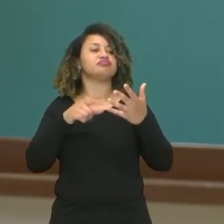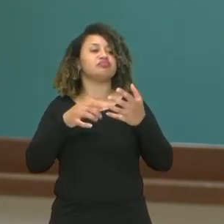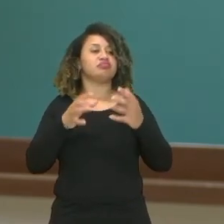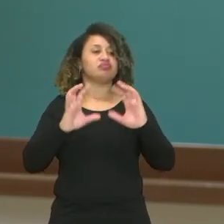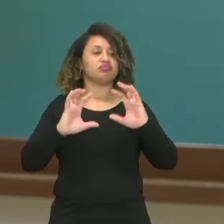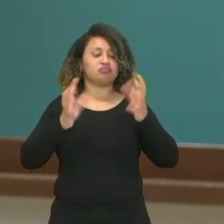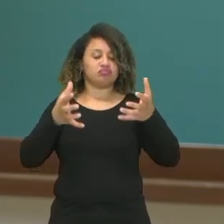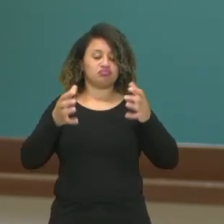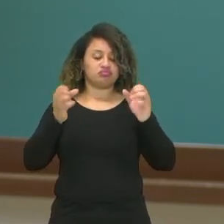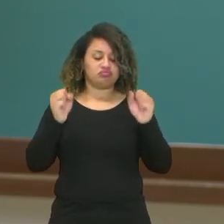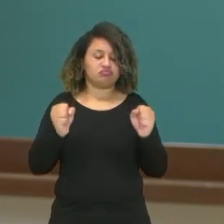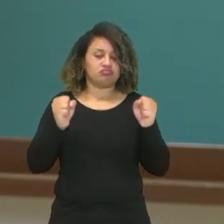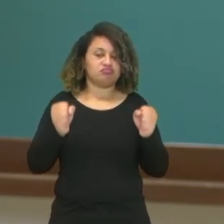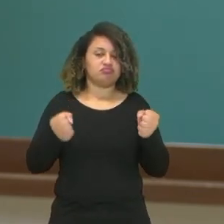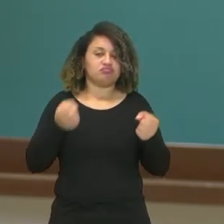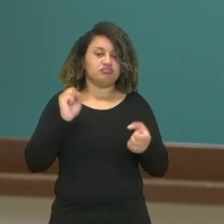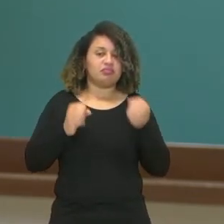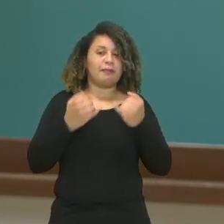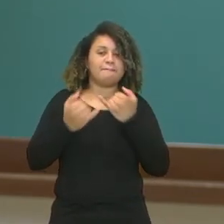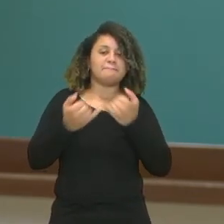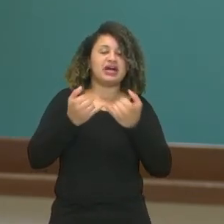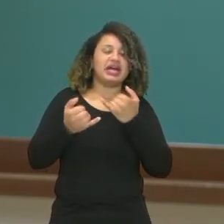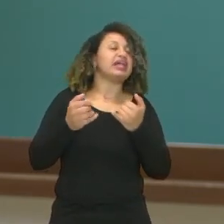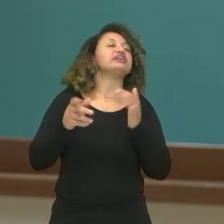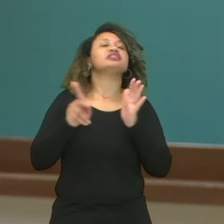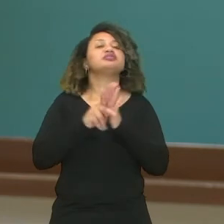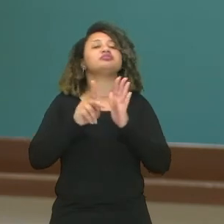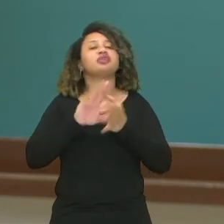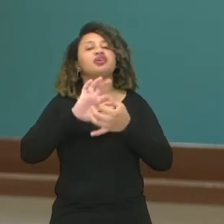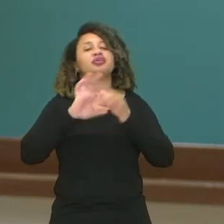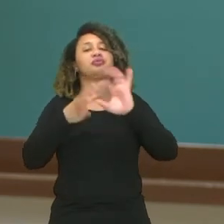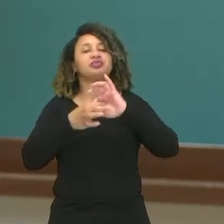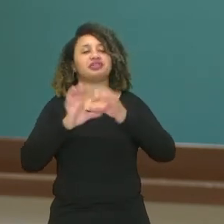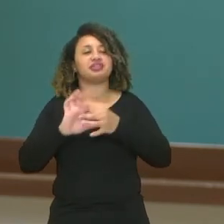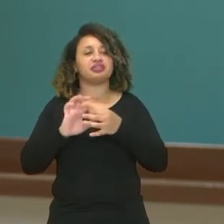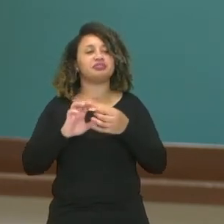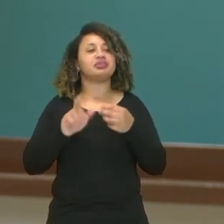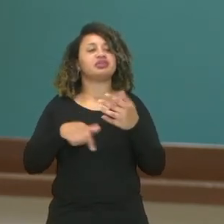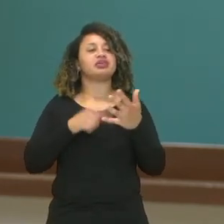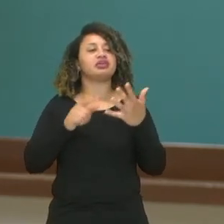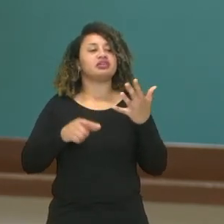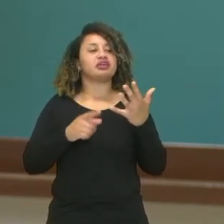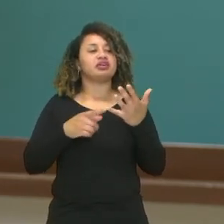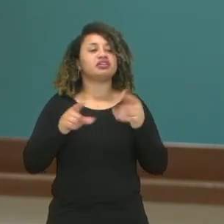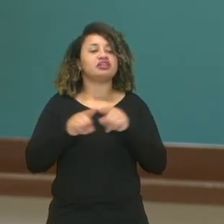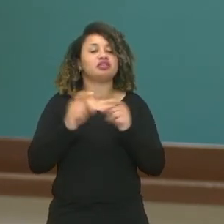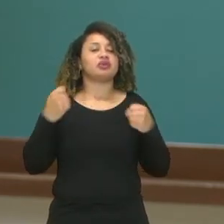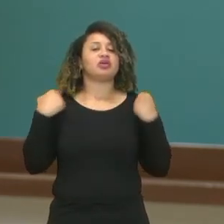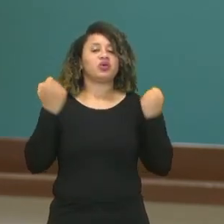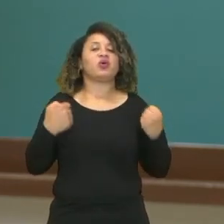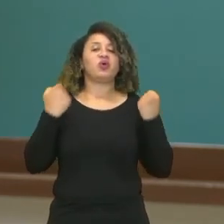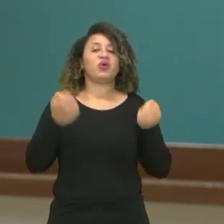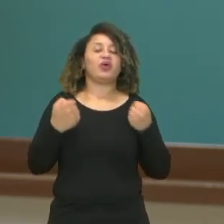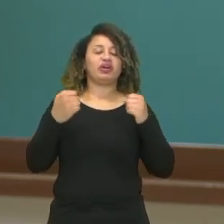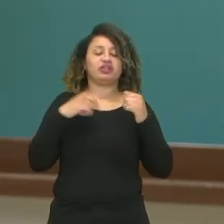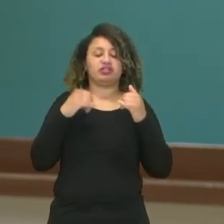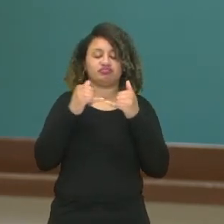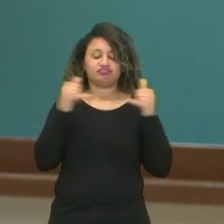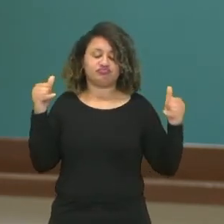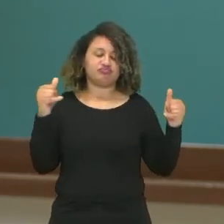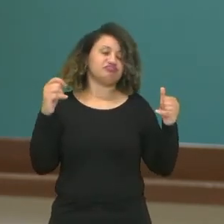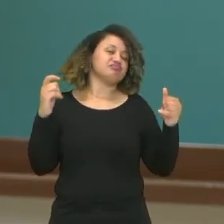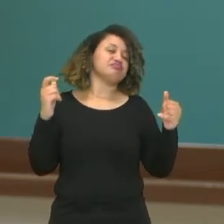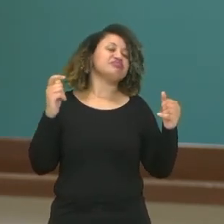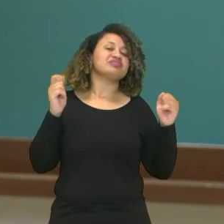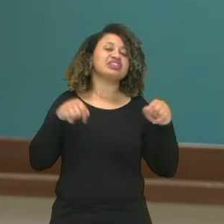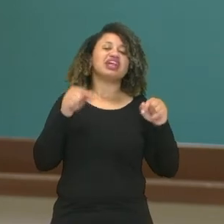argolas bem parecidas com a argola lá que a gente falou da ginástica artística. E corda, né? Corda, tem umas cordas que são bem fininhas que